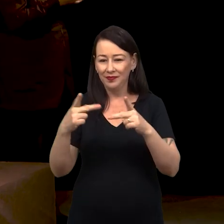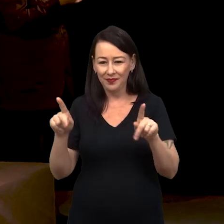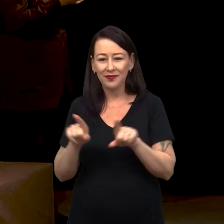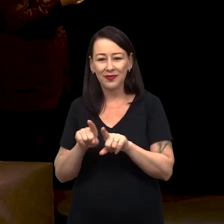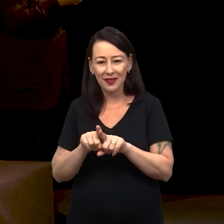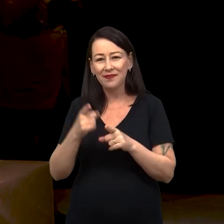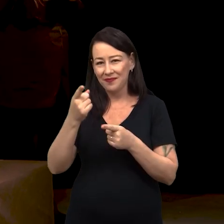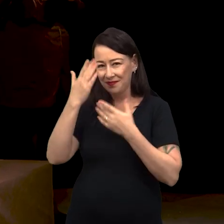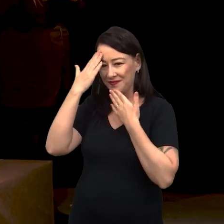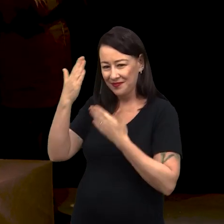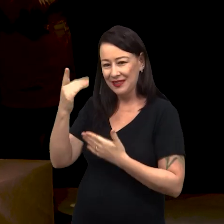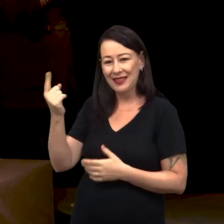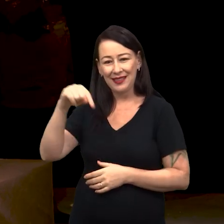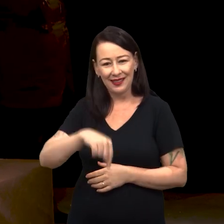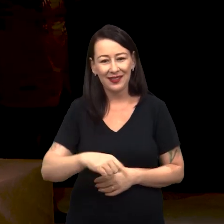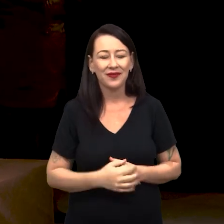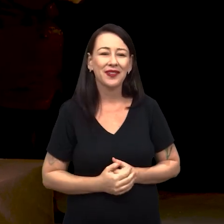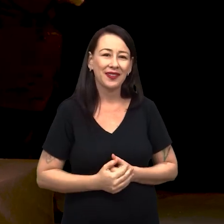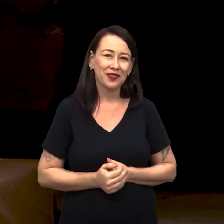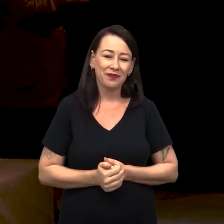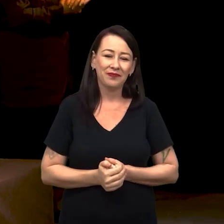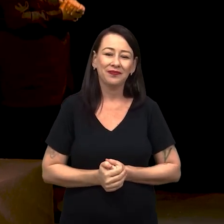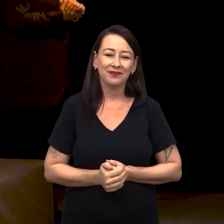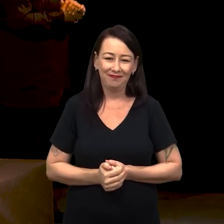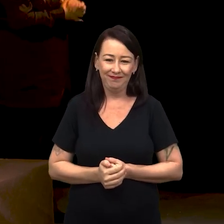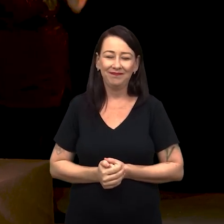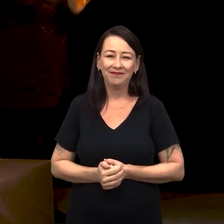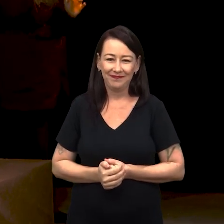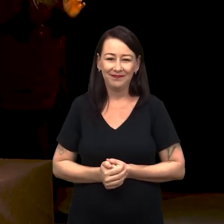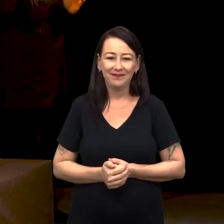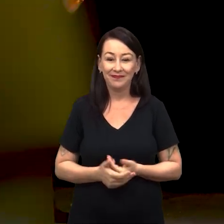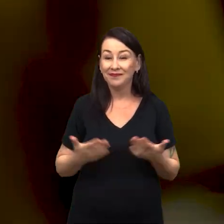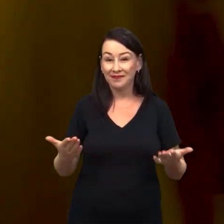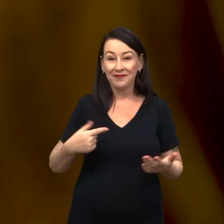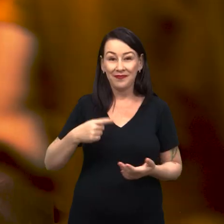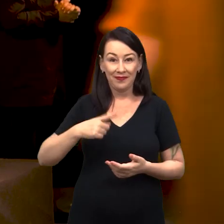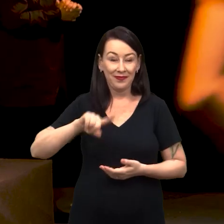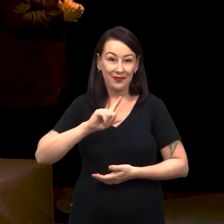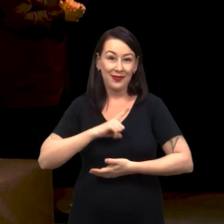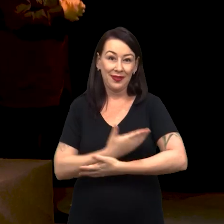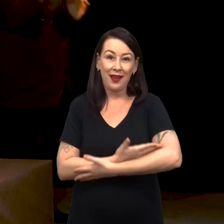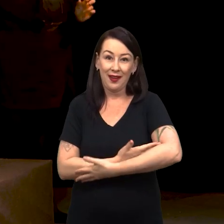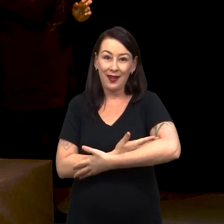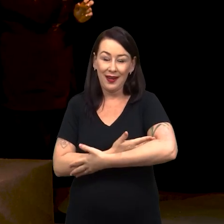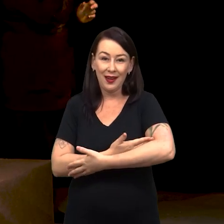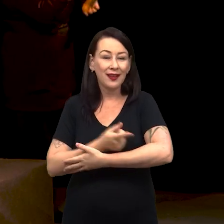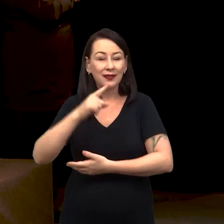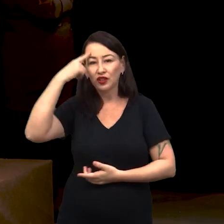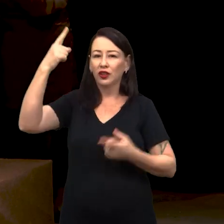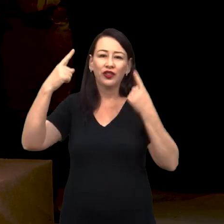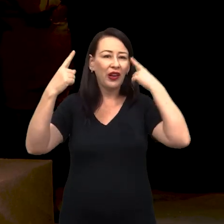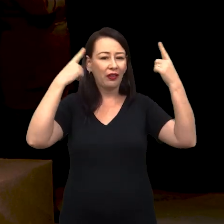para você também. Obrigada, tá? Obrigada, que lindeza, muito. Ó, a gente quando tá com a criança no